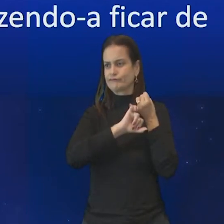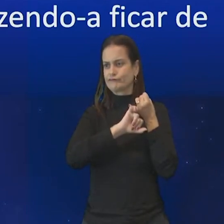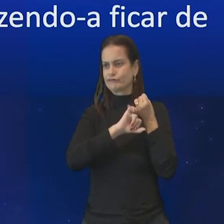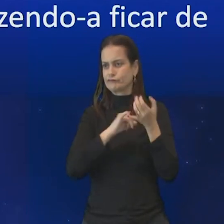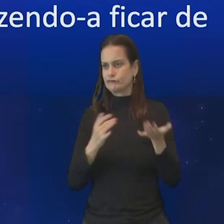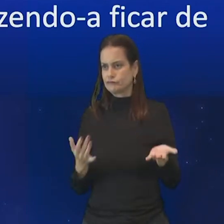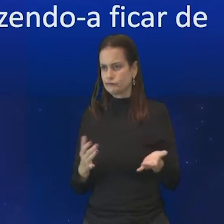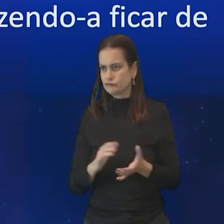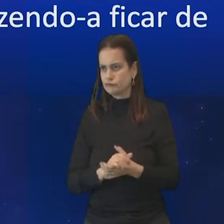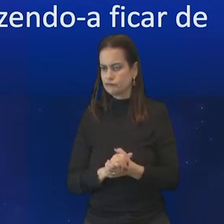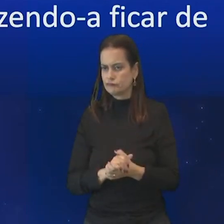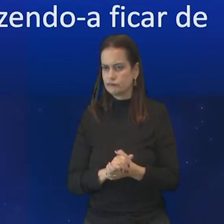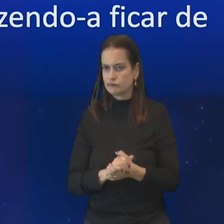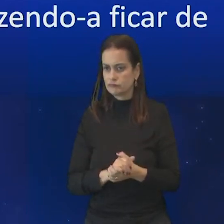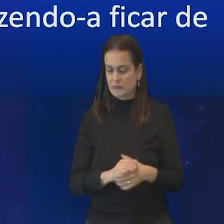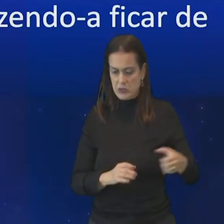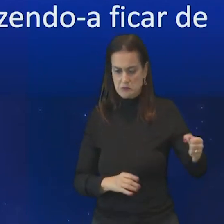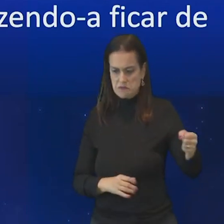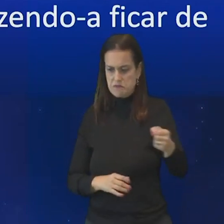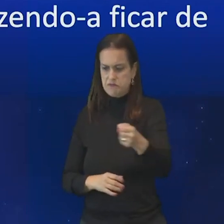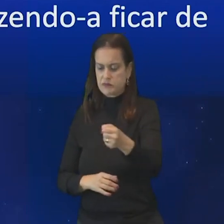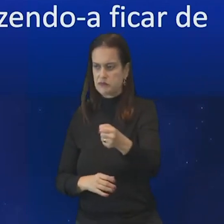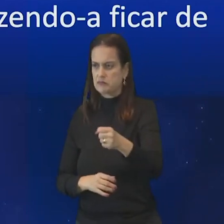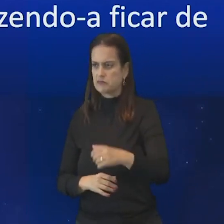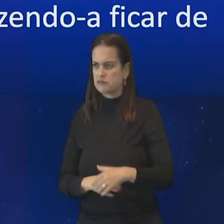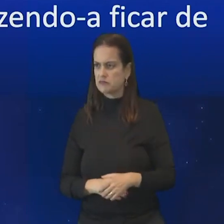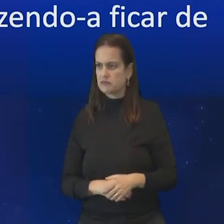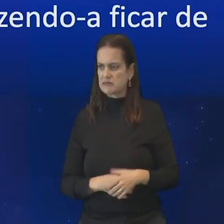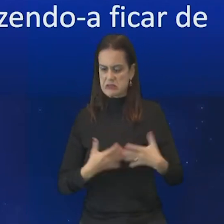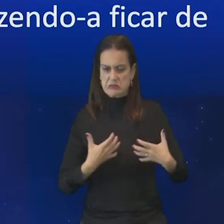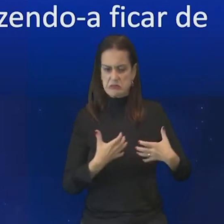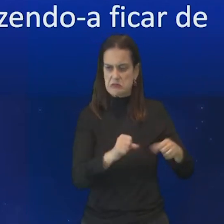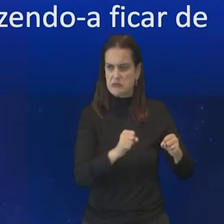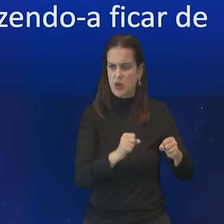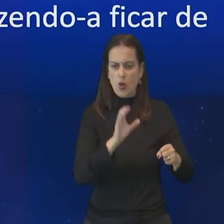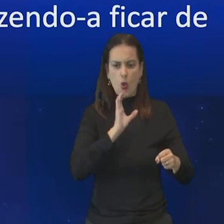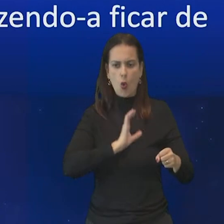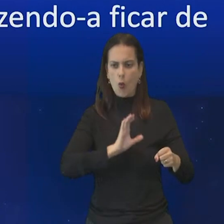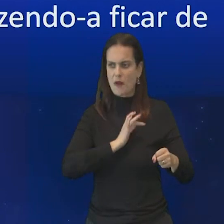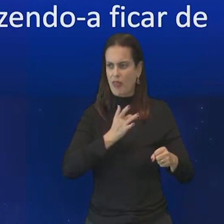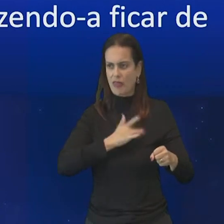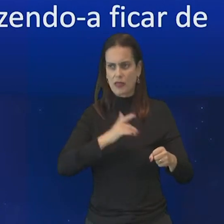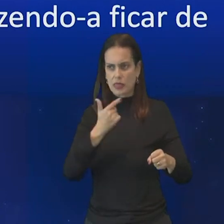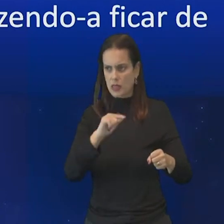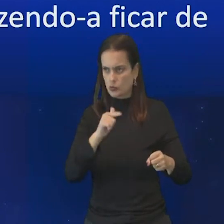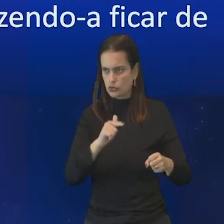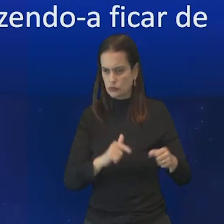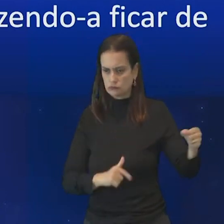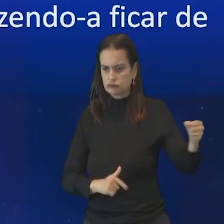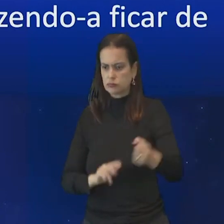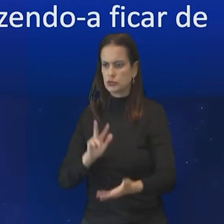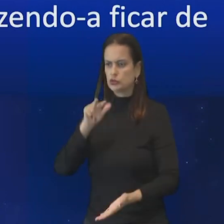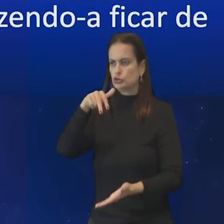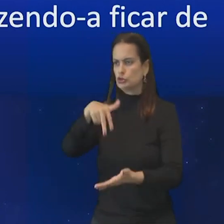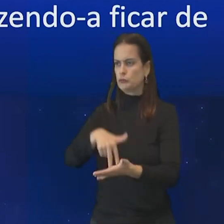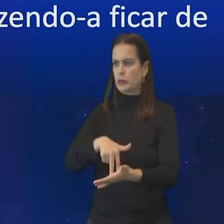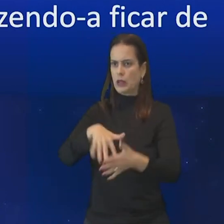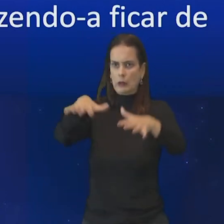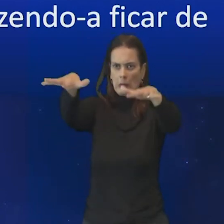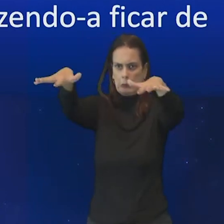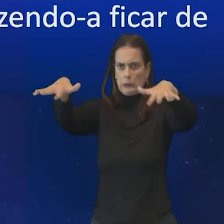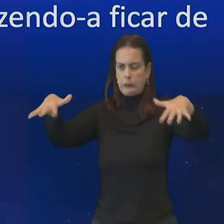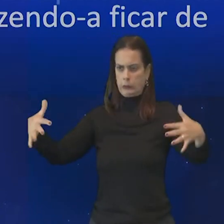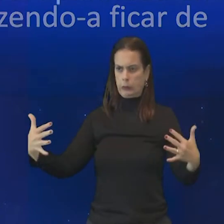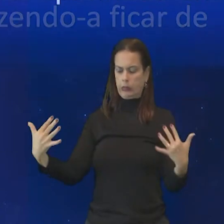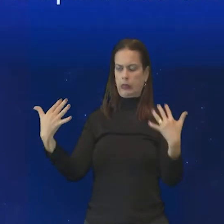em adultério, e pegaram aquela mulher sem nenhuma compaixão, fizeram-na ficar em pé do meio de todos